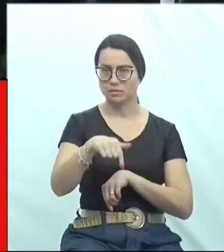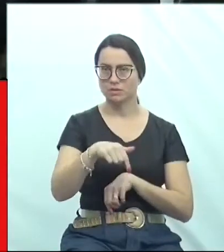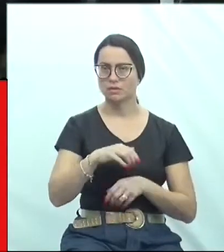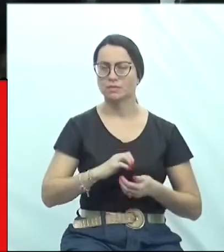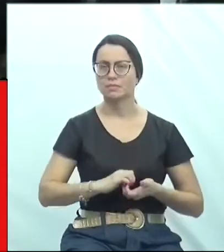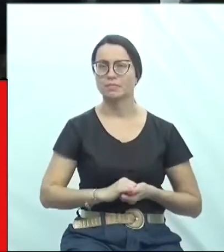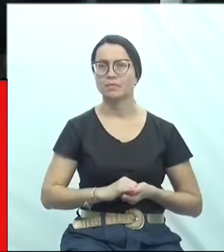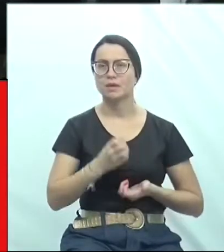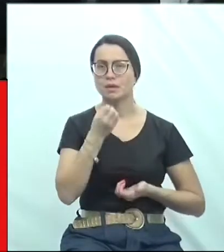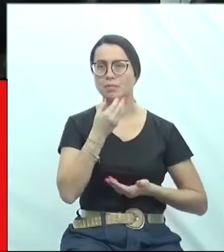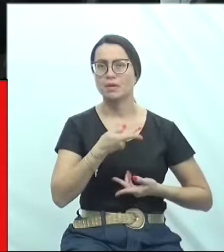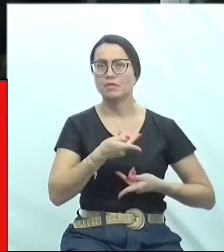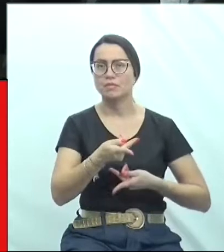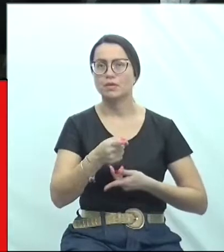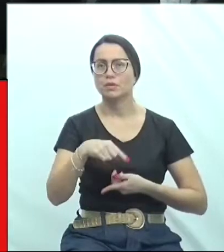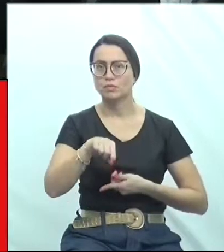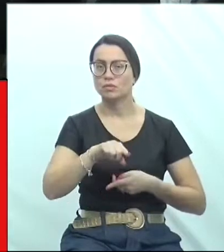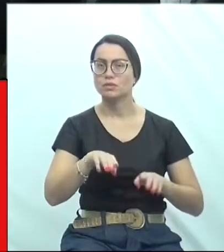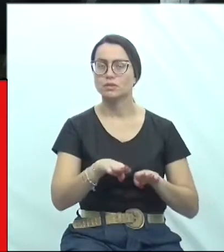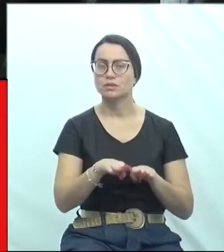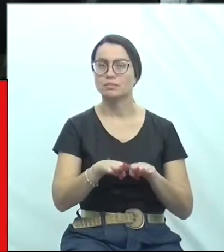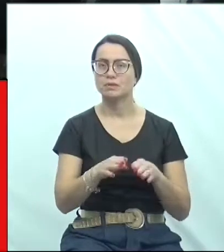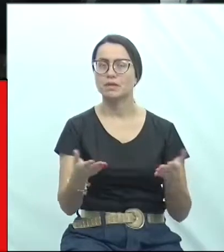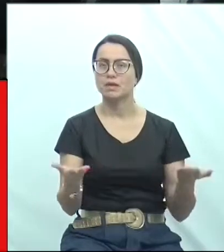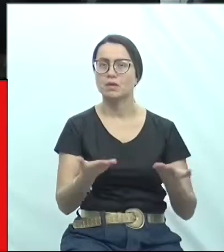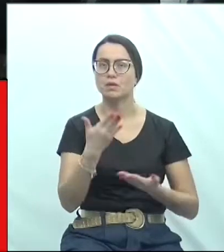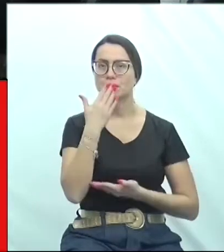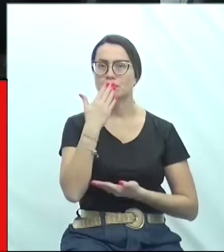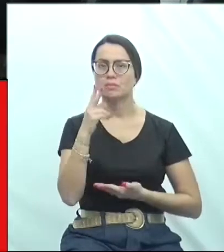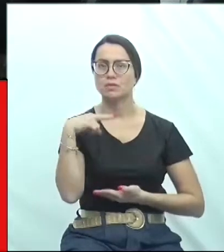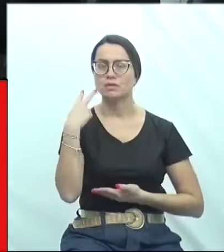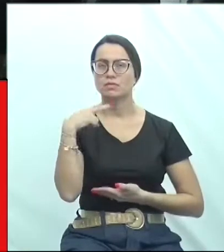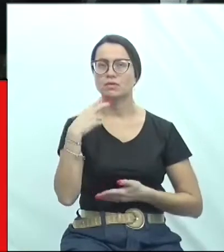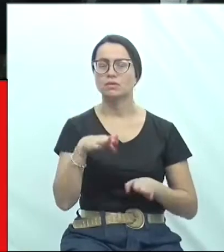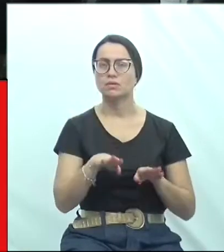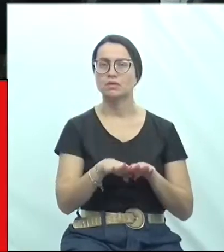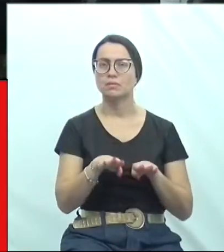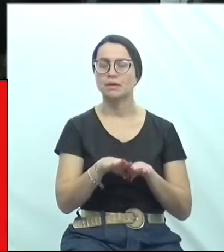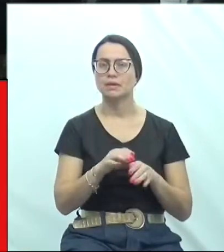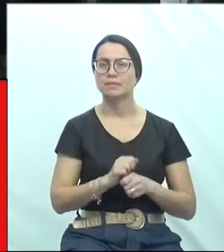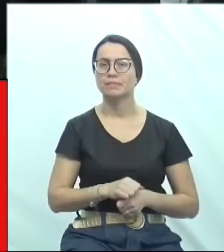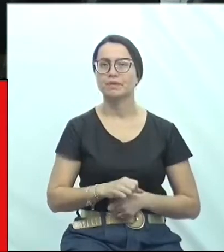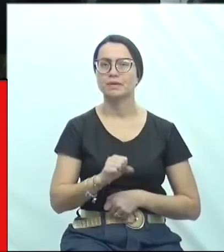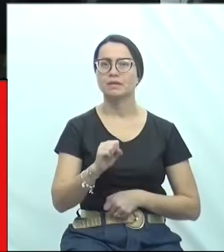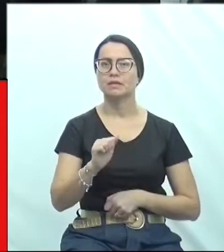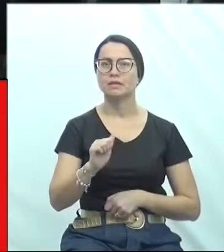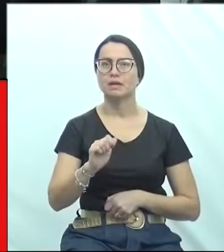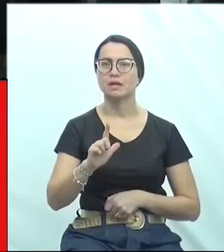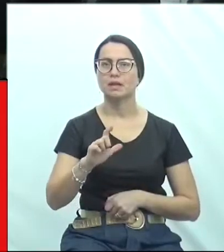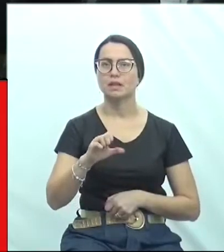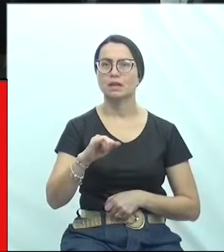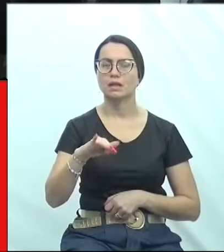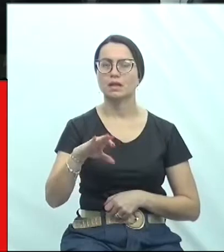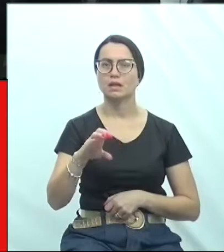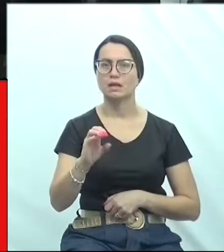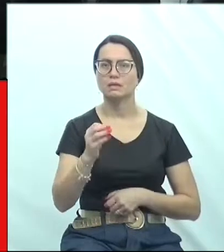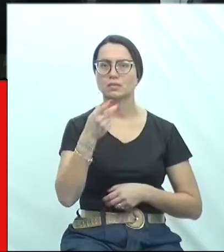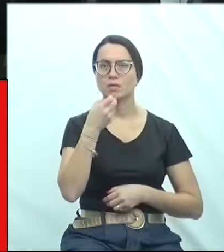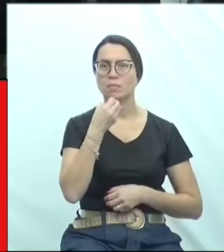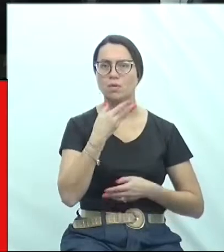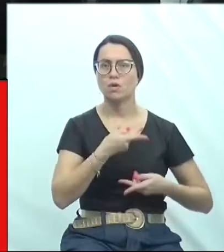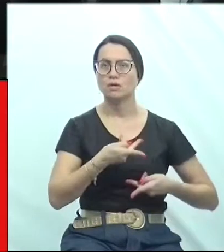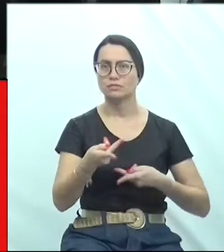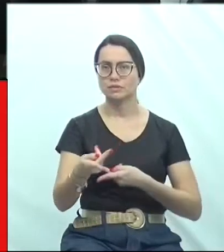bem-vindos também. E agora eu solicito ao senhor vereador proponente, senhor Salésio Lima, que dê as boas-vindas aos